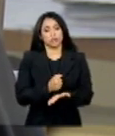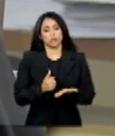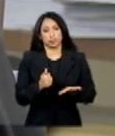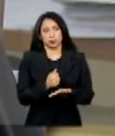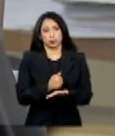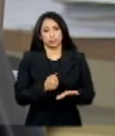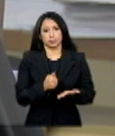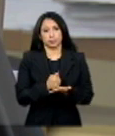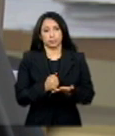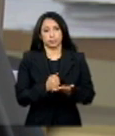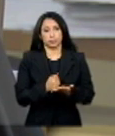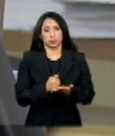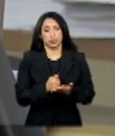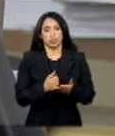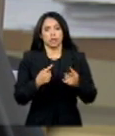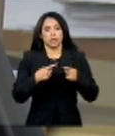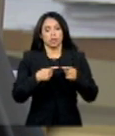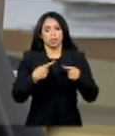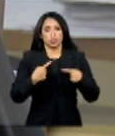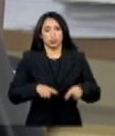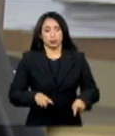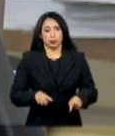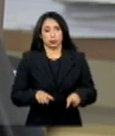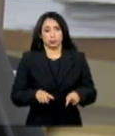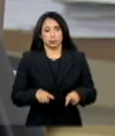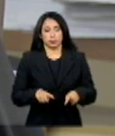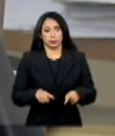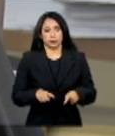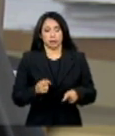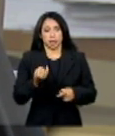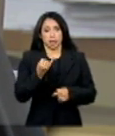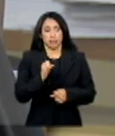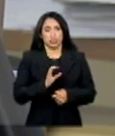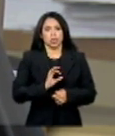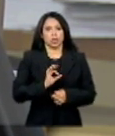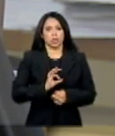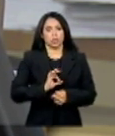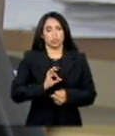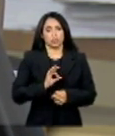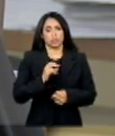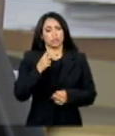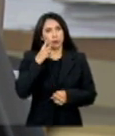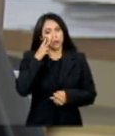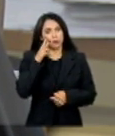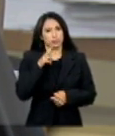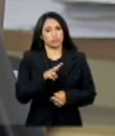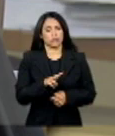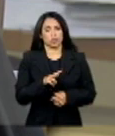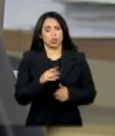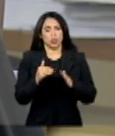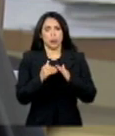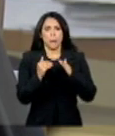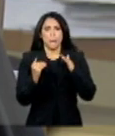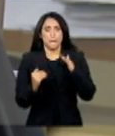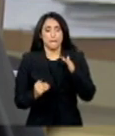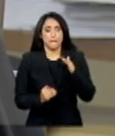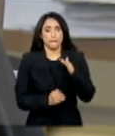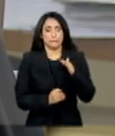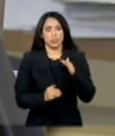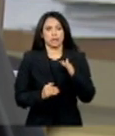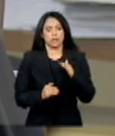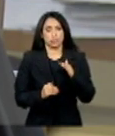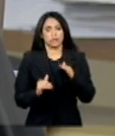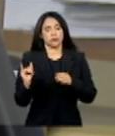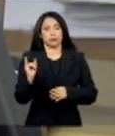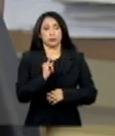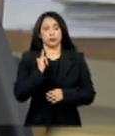sub princípio da proporcionalidade em sentido estrito se o grau de satisfação do filme legislativo foi inferior ao grau que não se